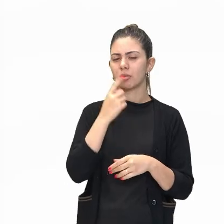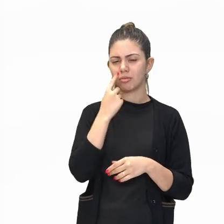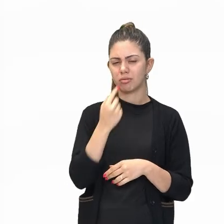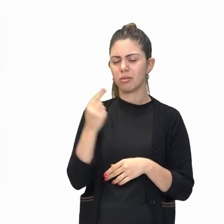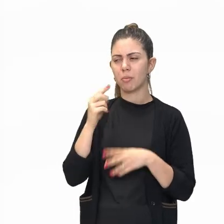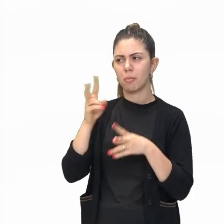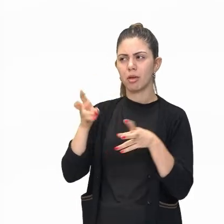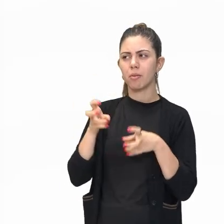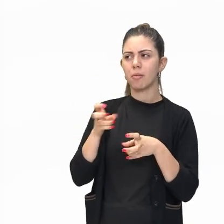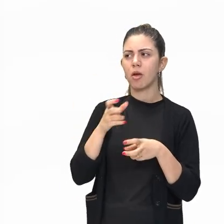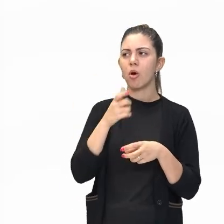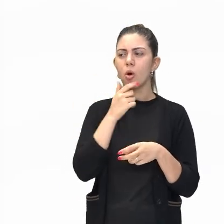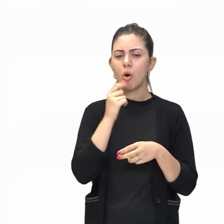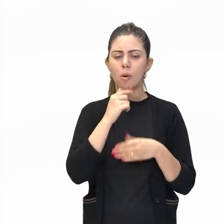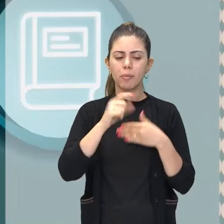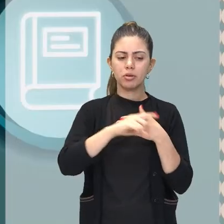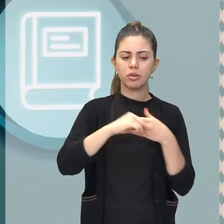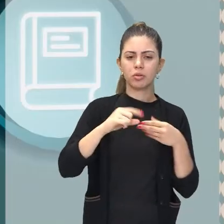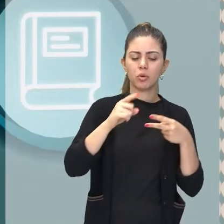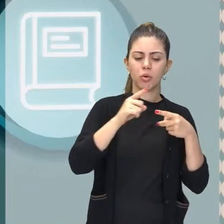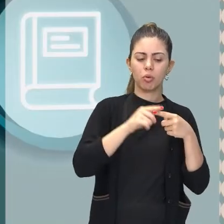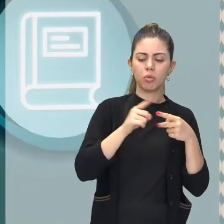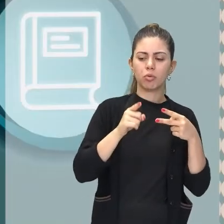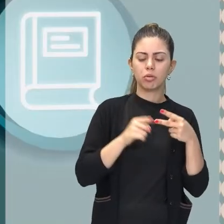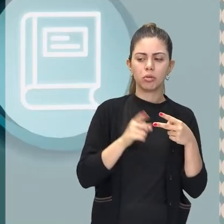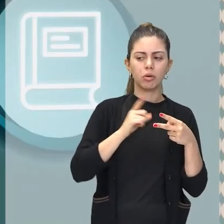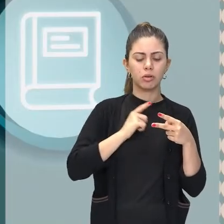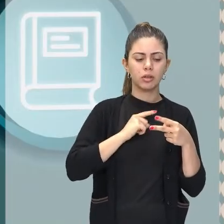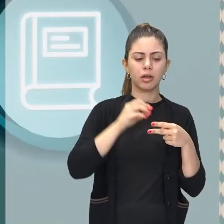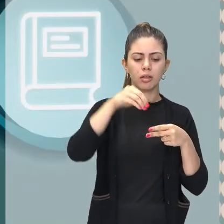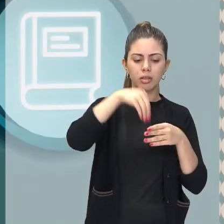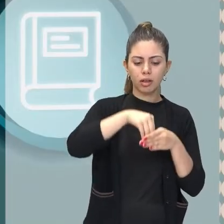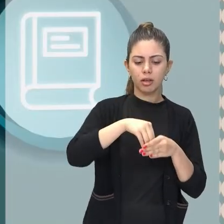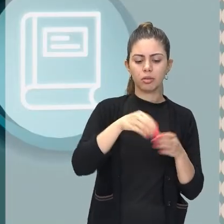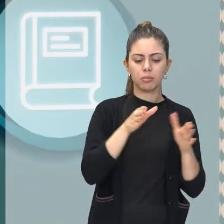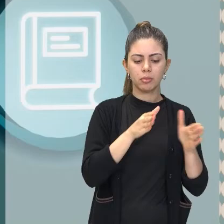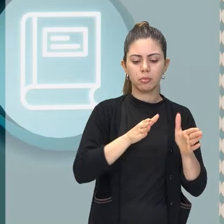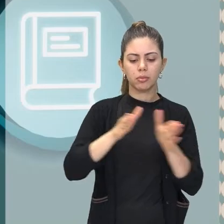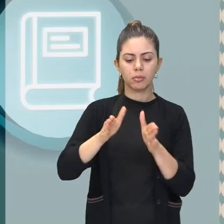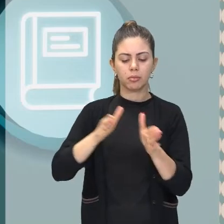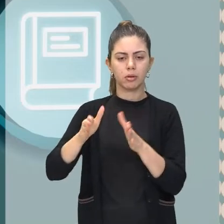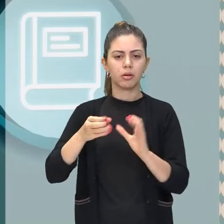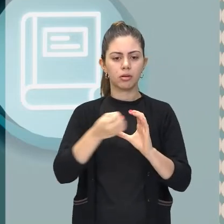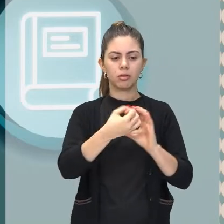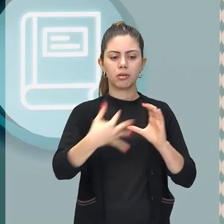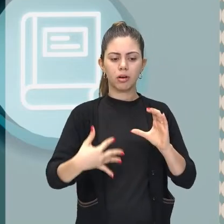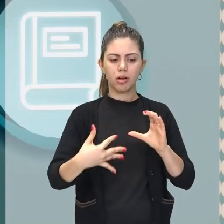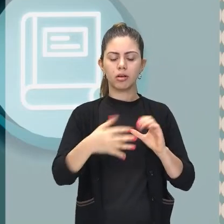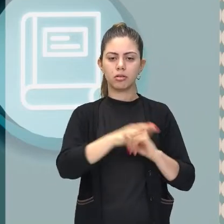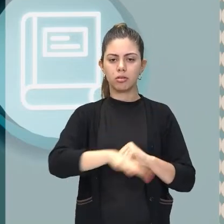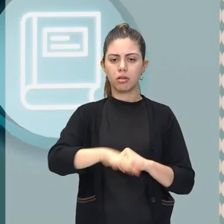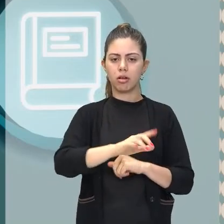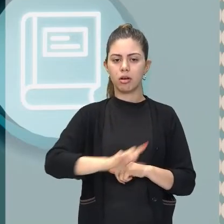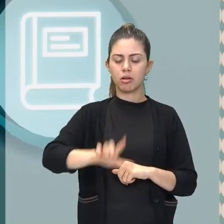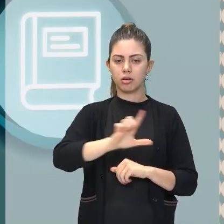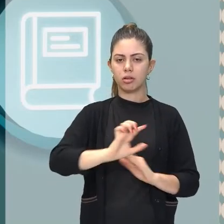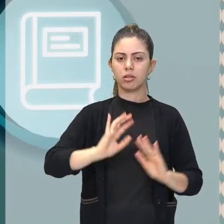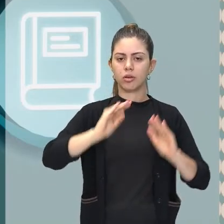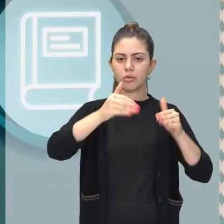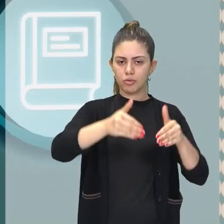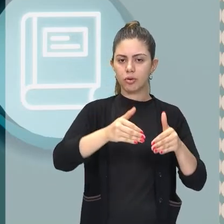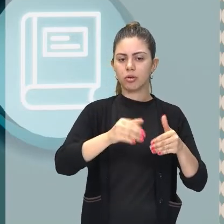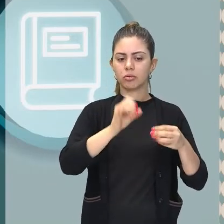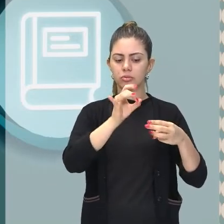têm fases e cada fase mostra características literárias específicas